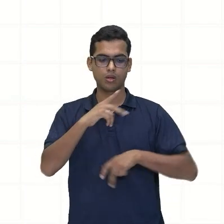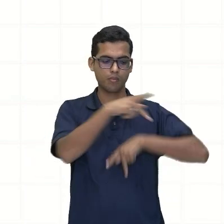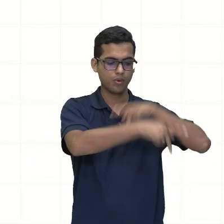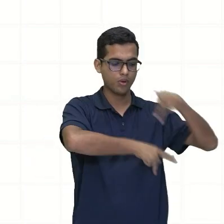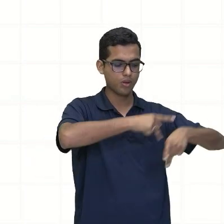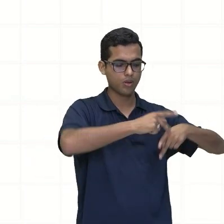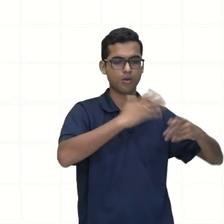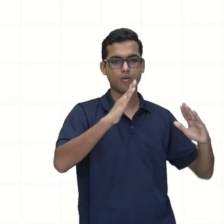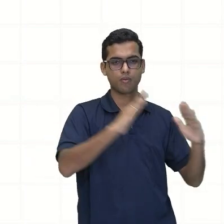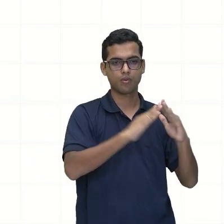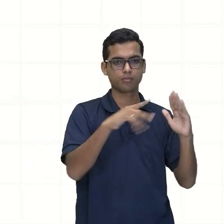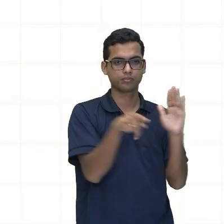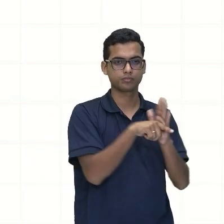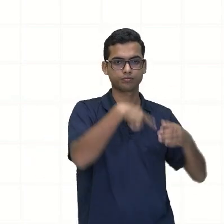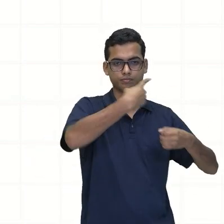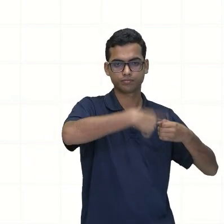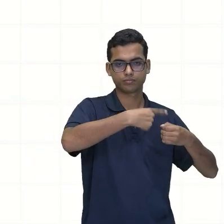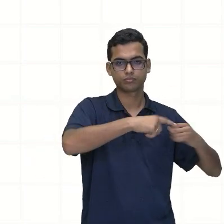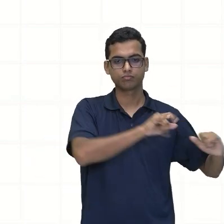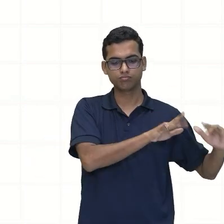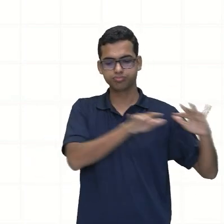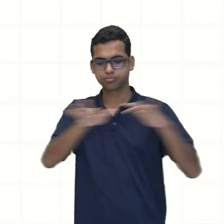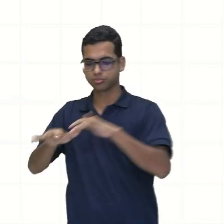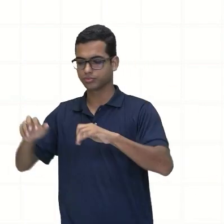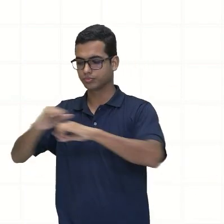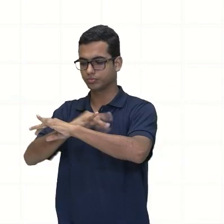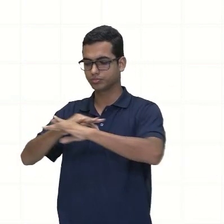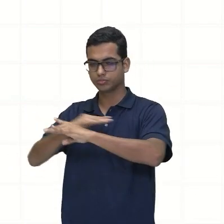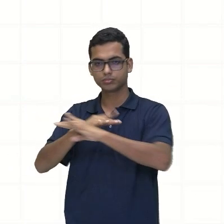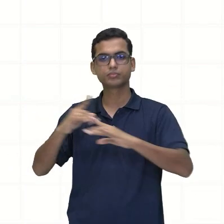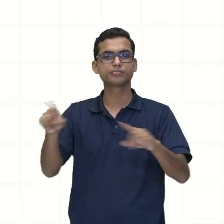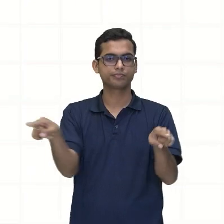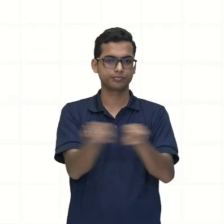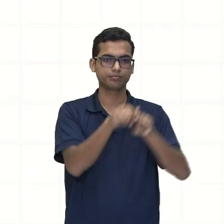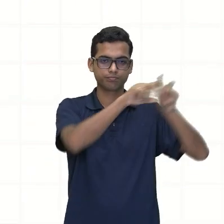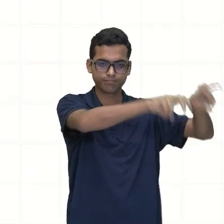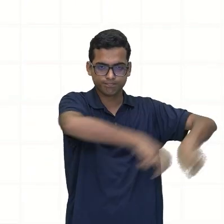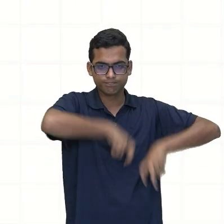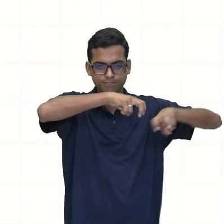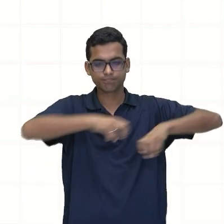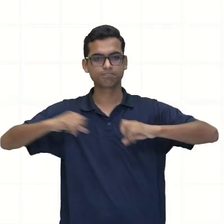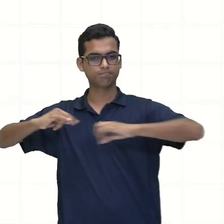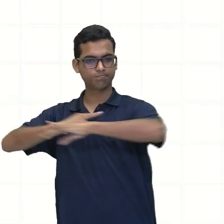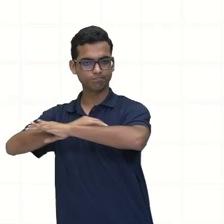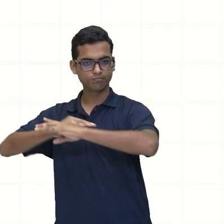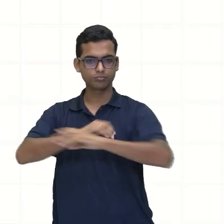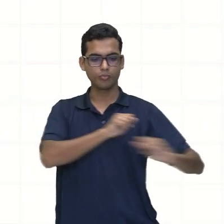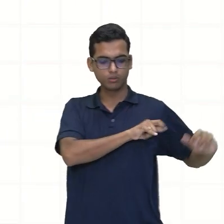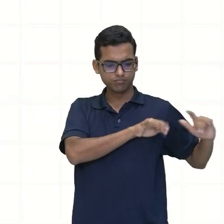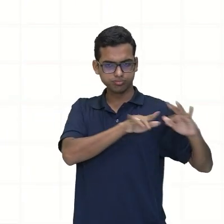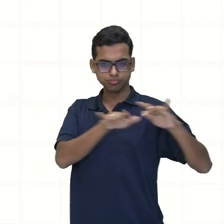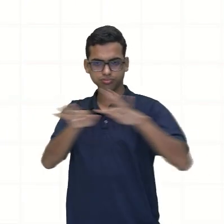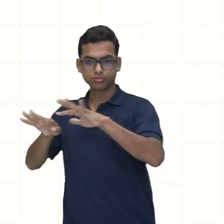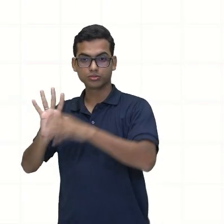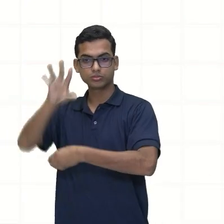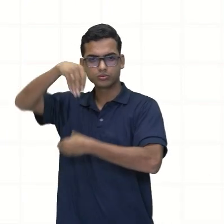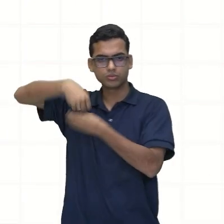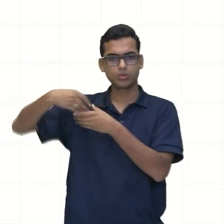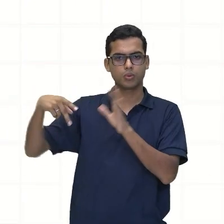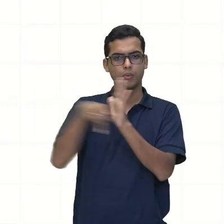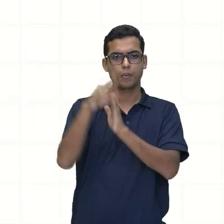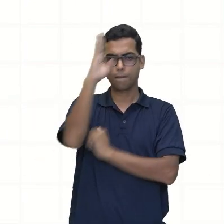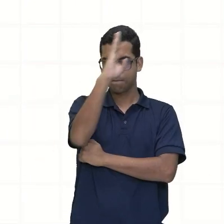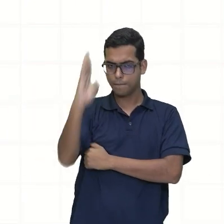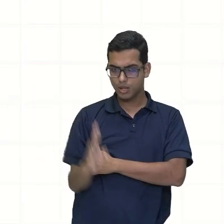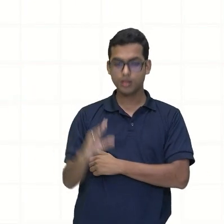dessas décadas, ao longo dos séculos também, é o principal movimento populacional interno do Brasil, né? Ou